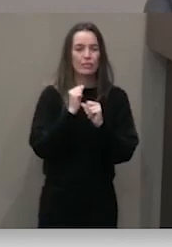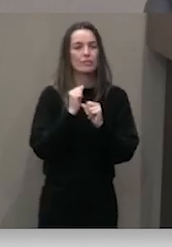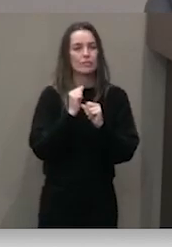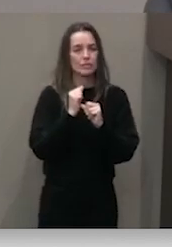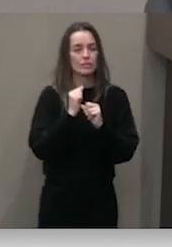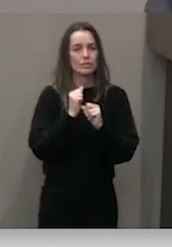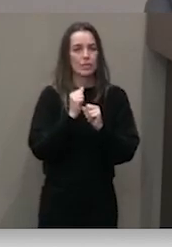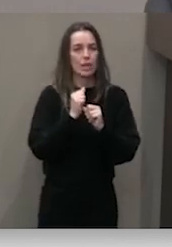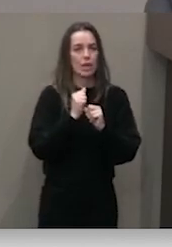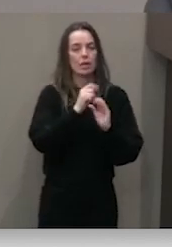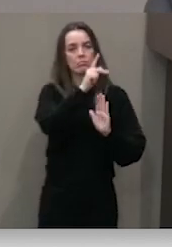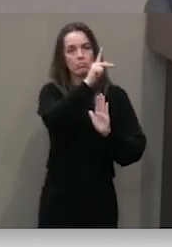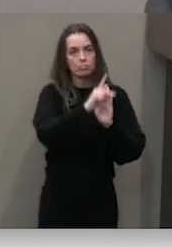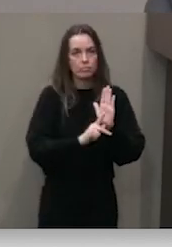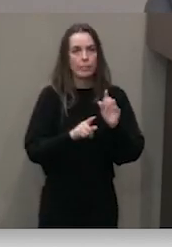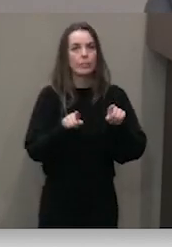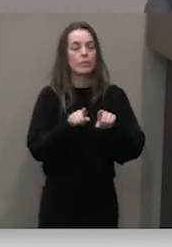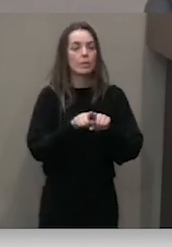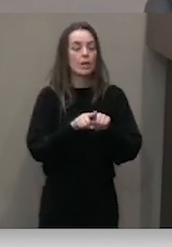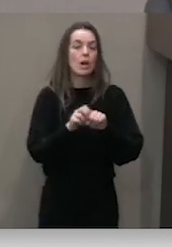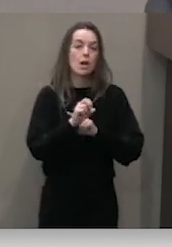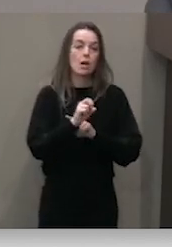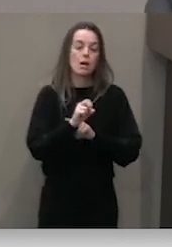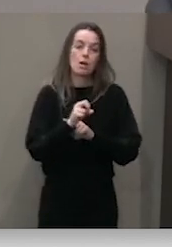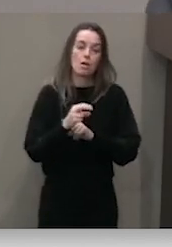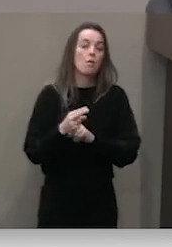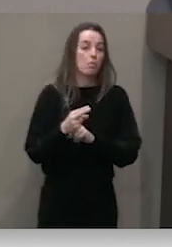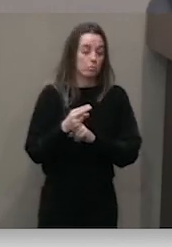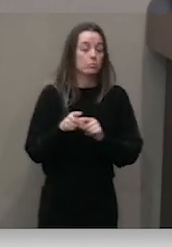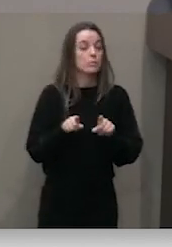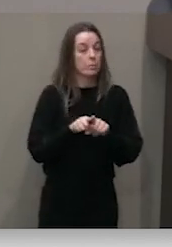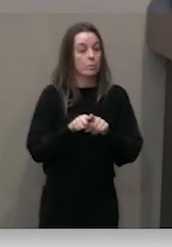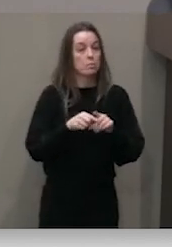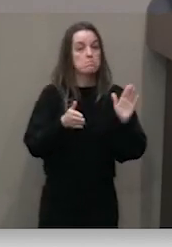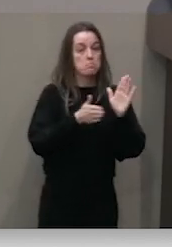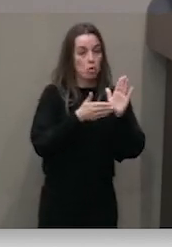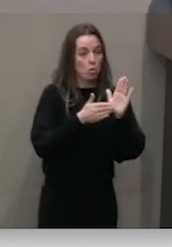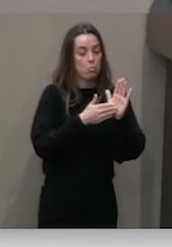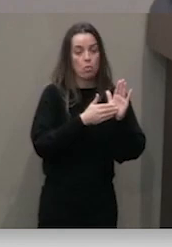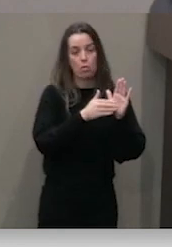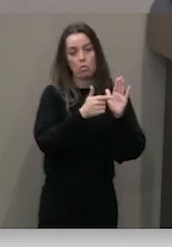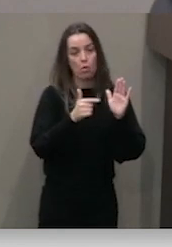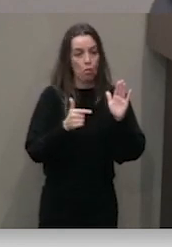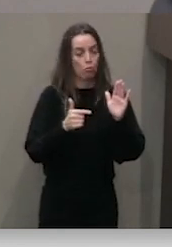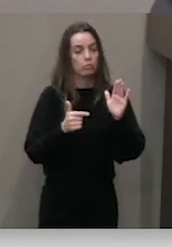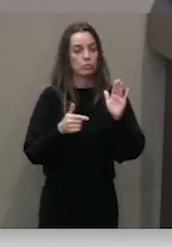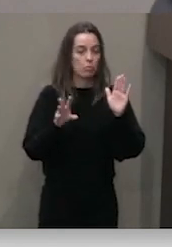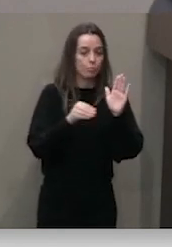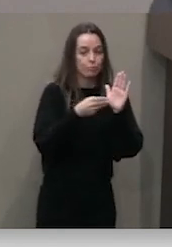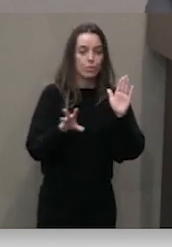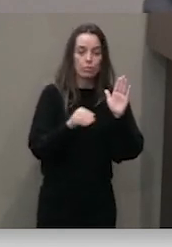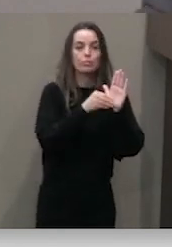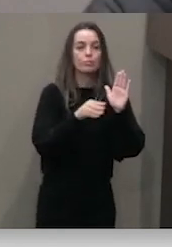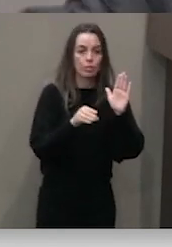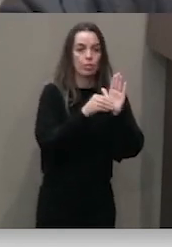até mesmo da proposição de planos que a gente não tinha e que a gente entenda que a partir de agora a gente precisa